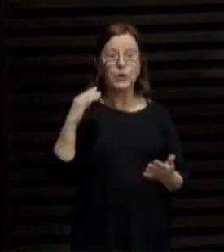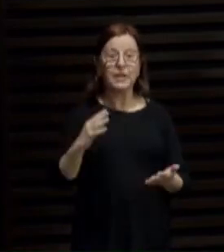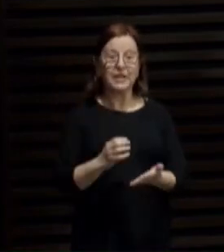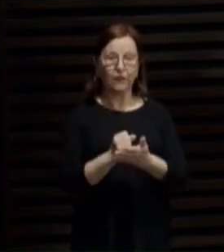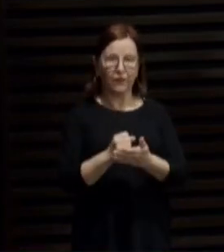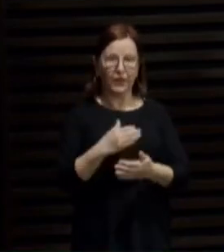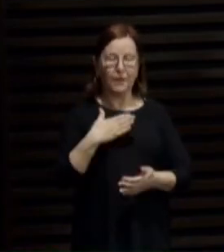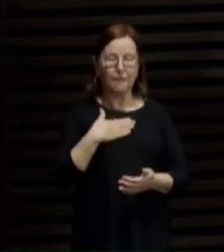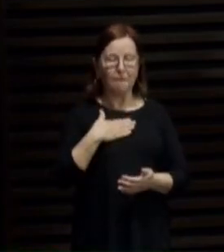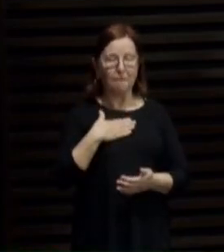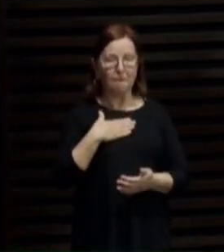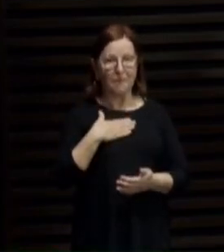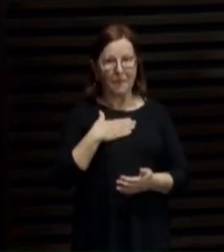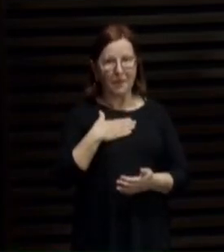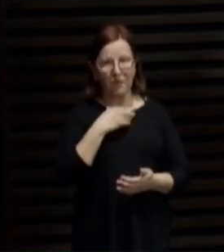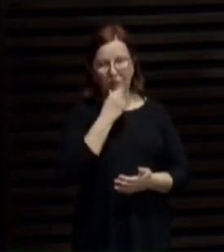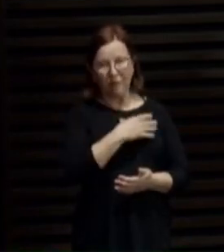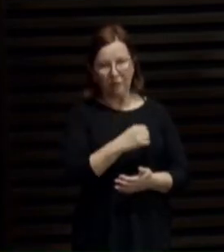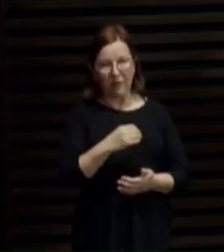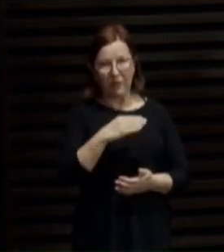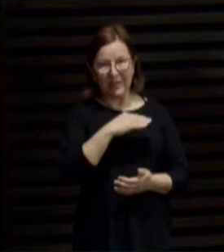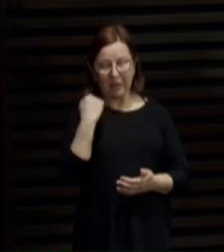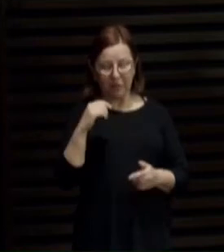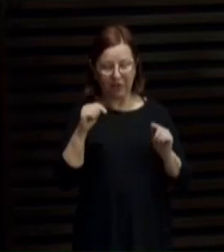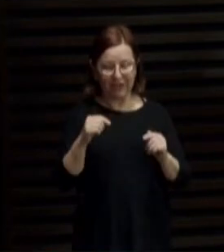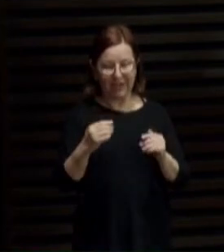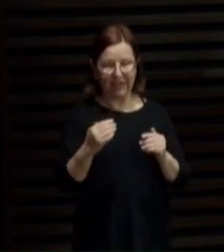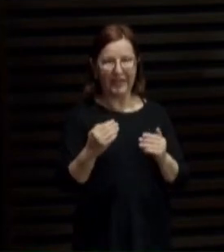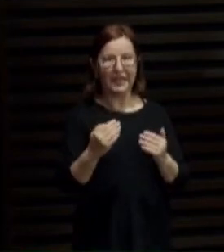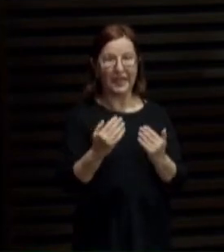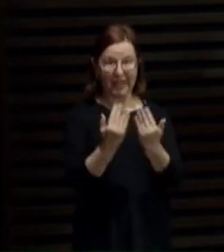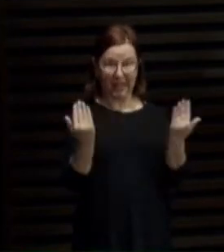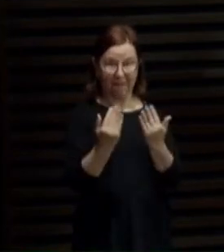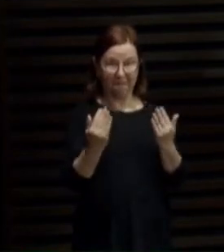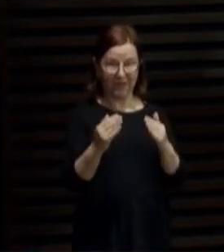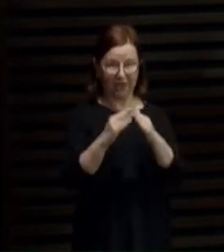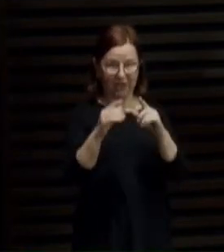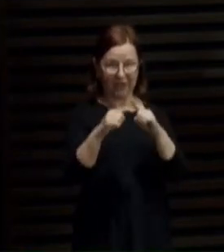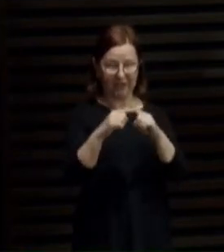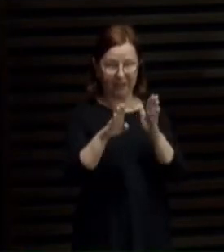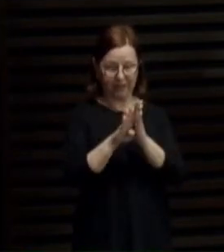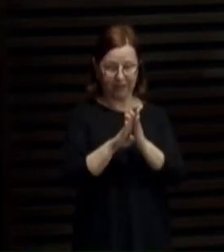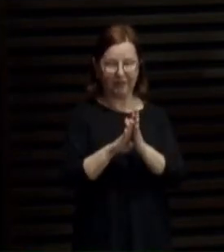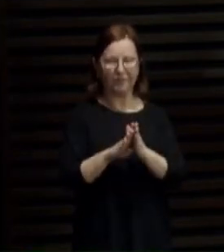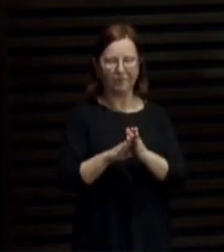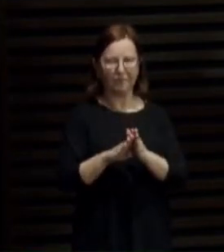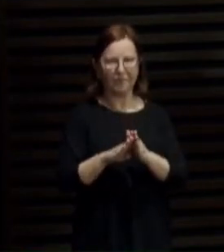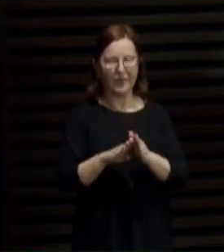da morte na frente deste templo. Ele tinha uns 3 anos, porque ele sabia que